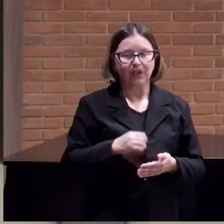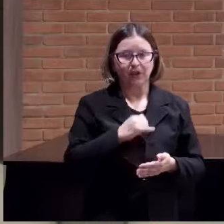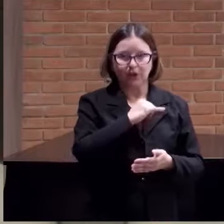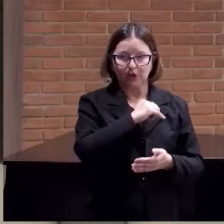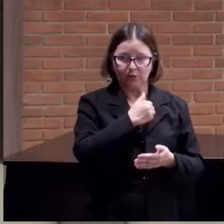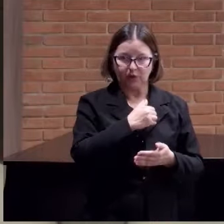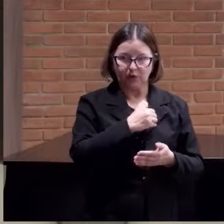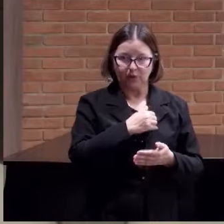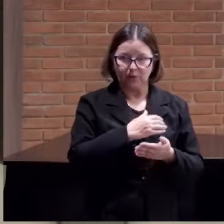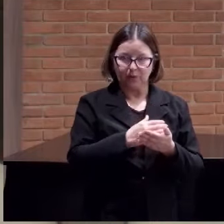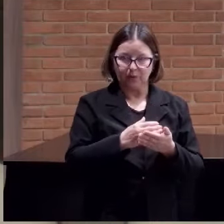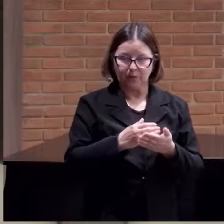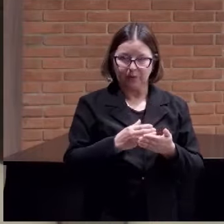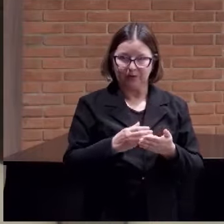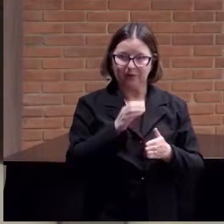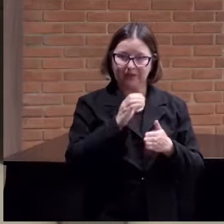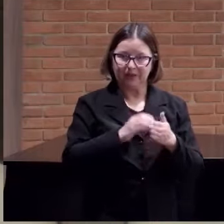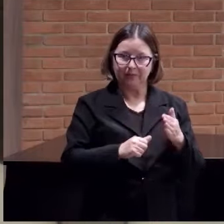semana.